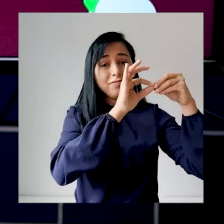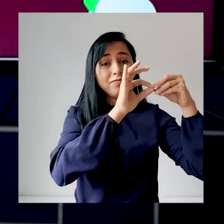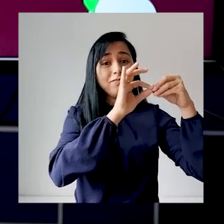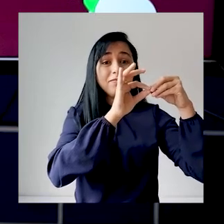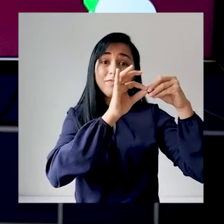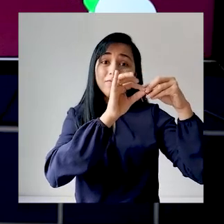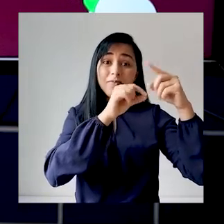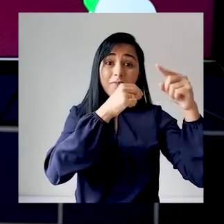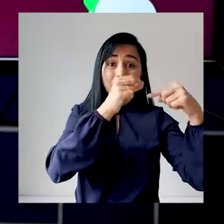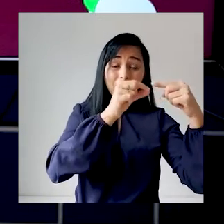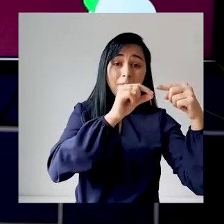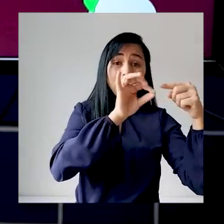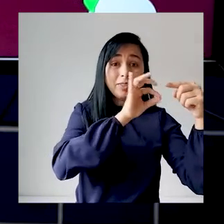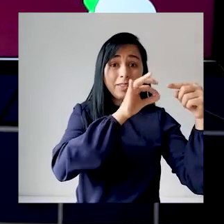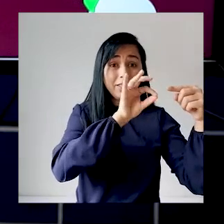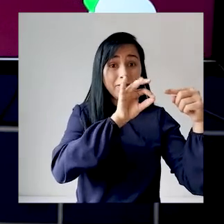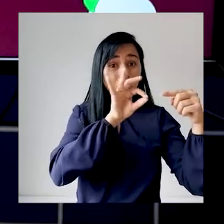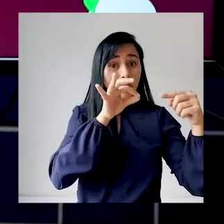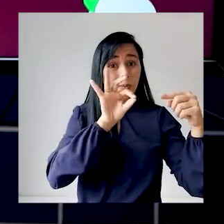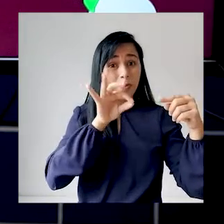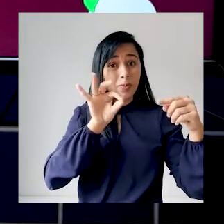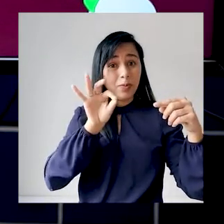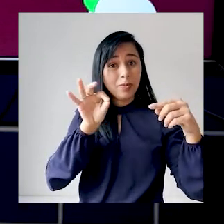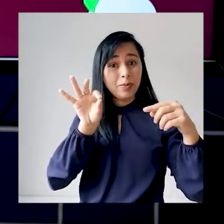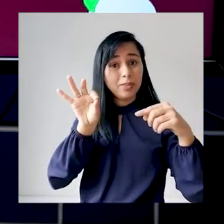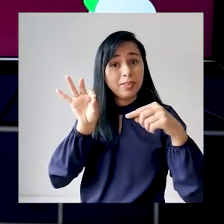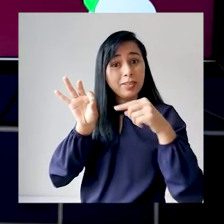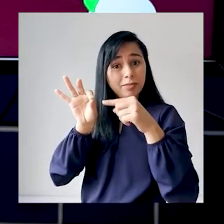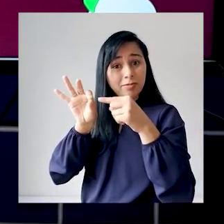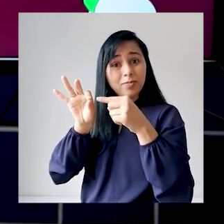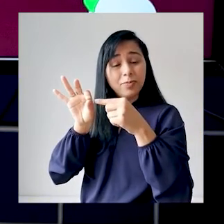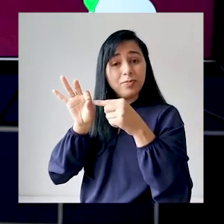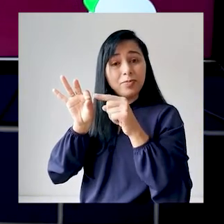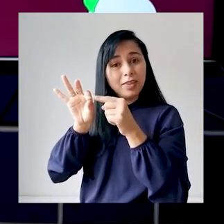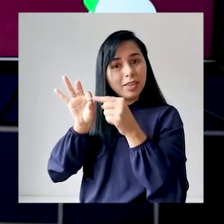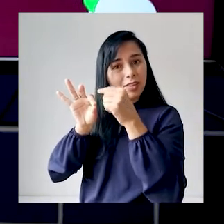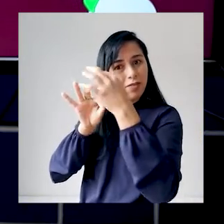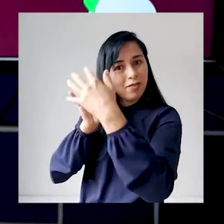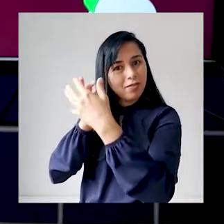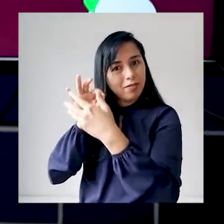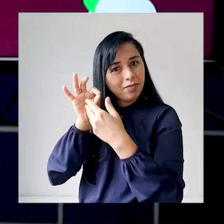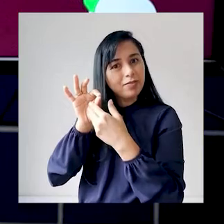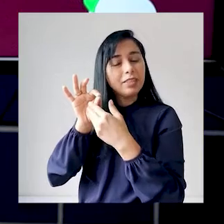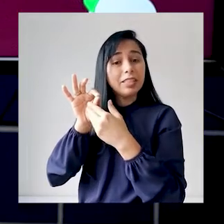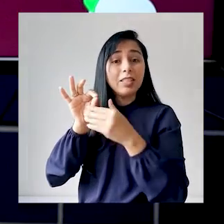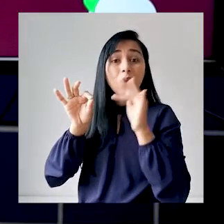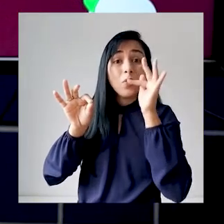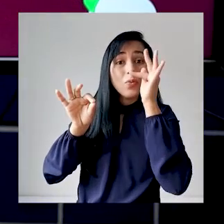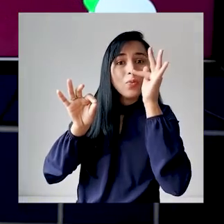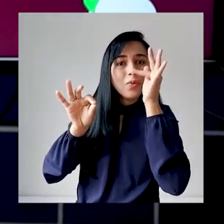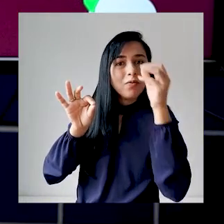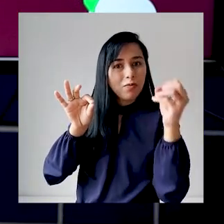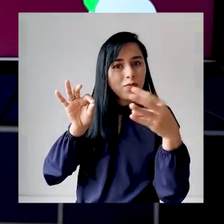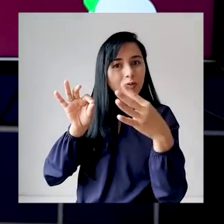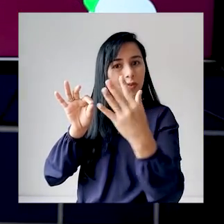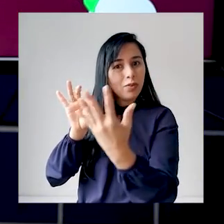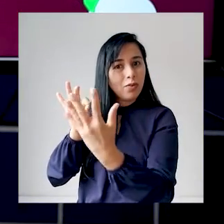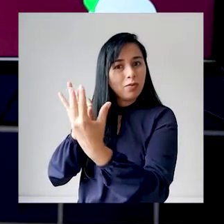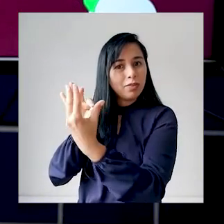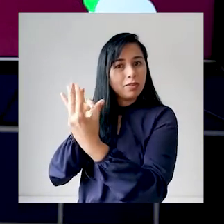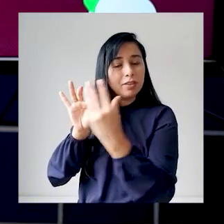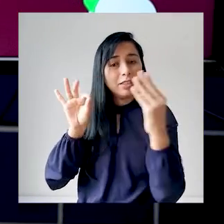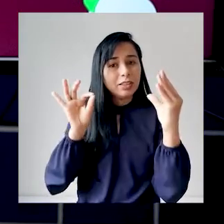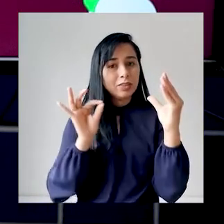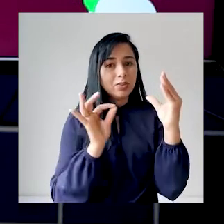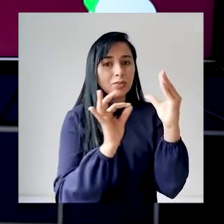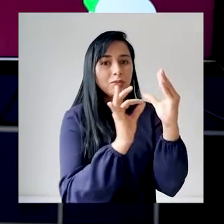material, fazendo com que grãos de pólen produzidos na estrutura masculina